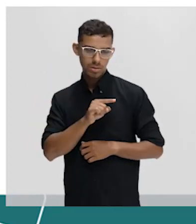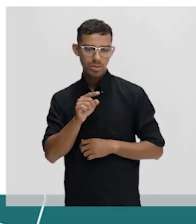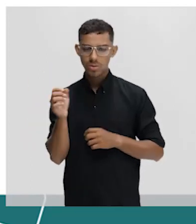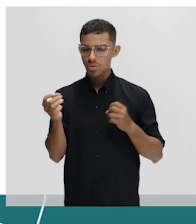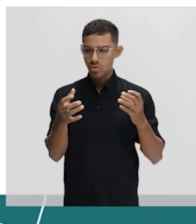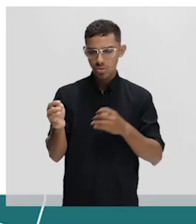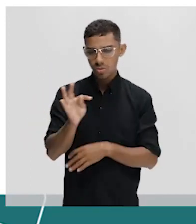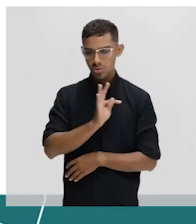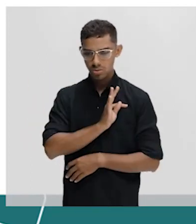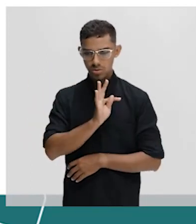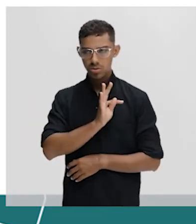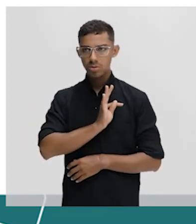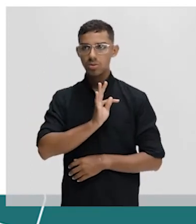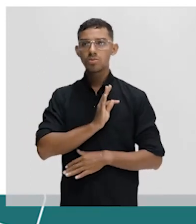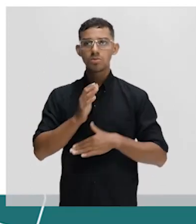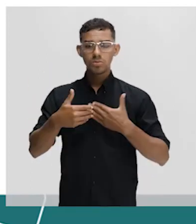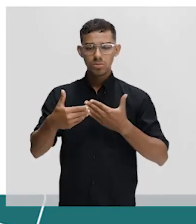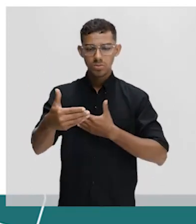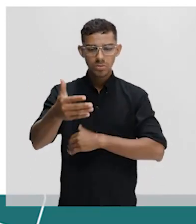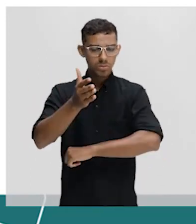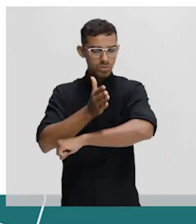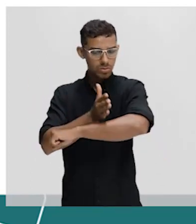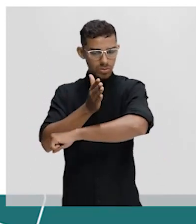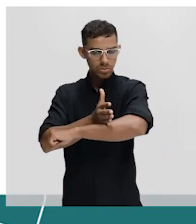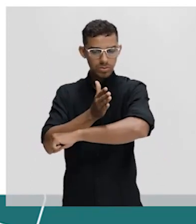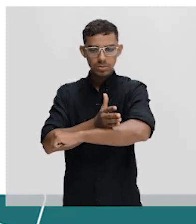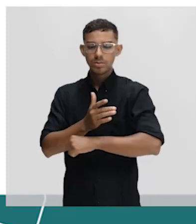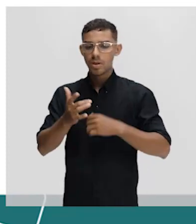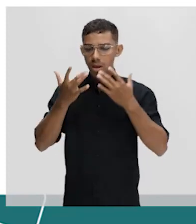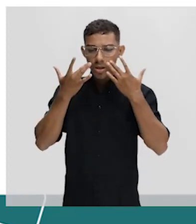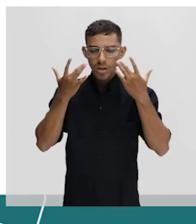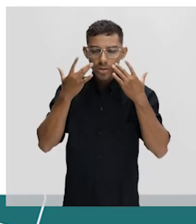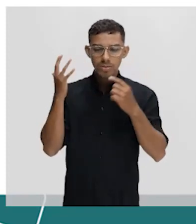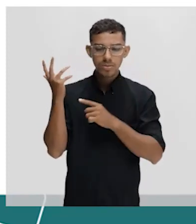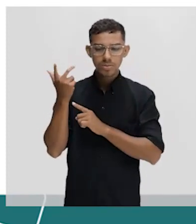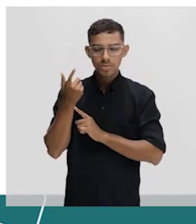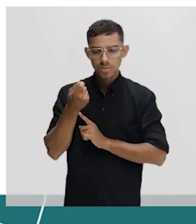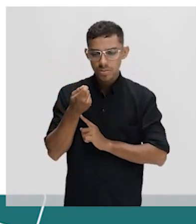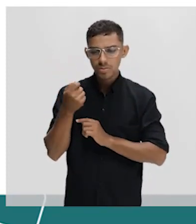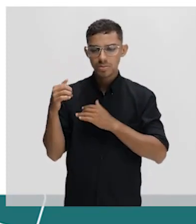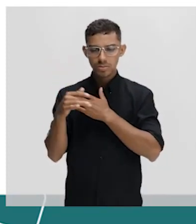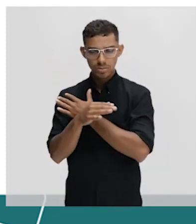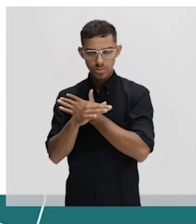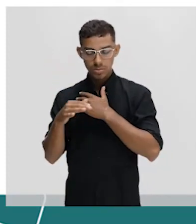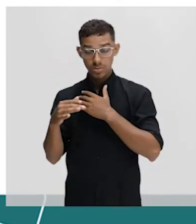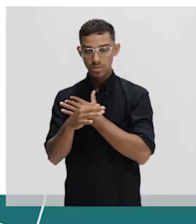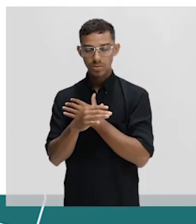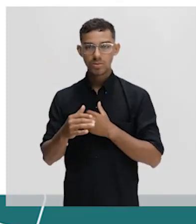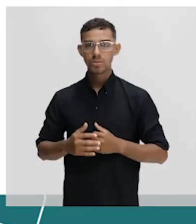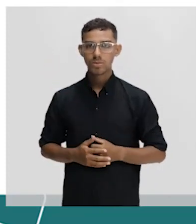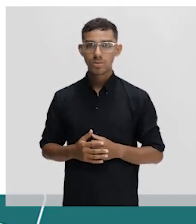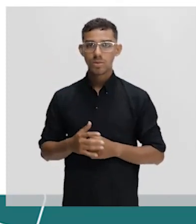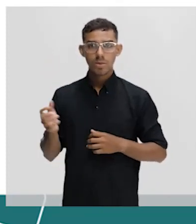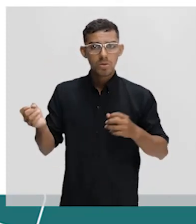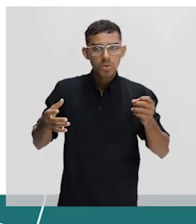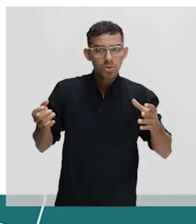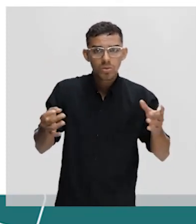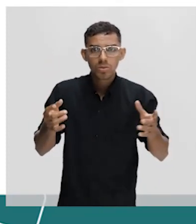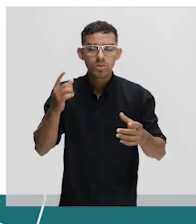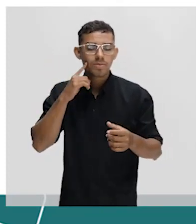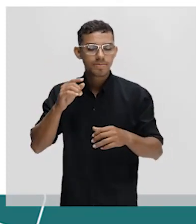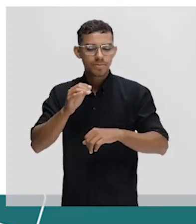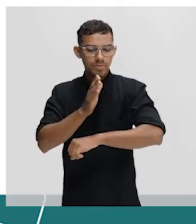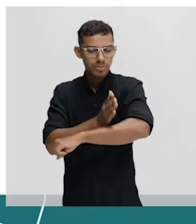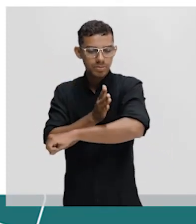técnicas que foi desenvolvido durante a Idade Média na arte bizantina, na cidade de Constantinopla, que inovou a Idade